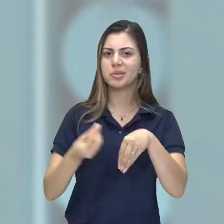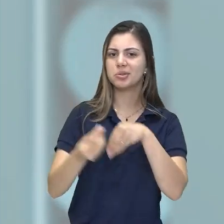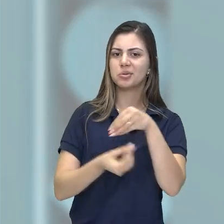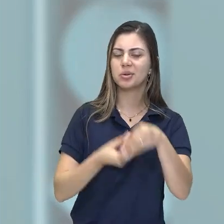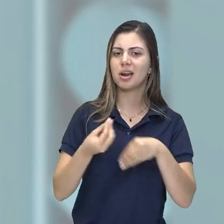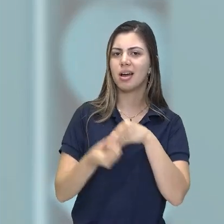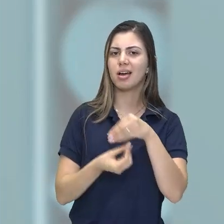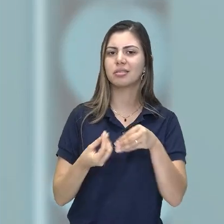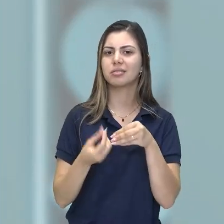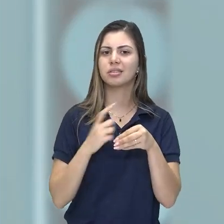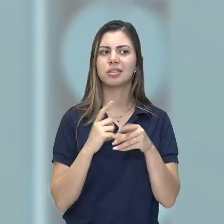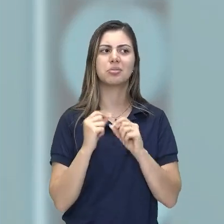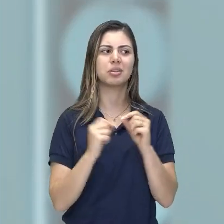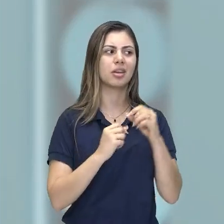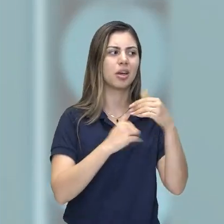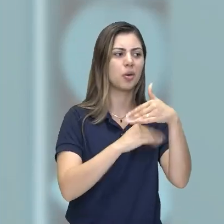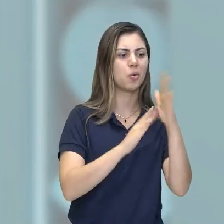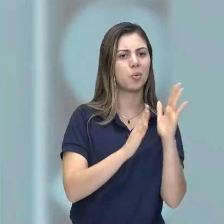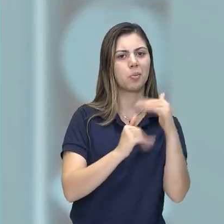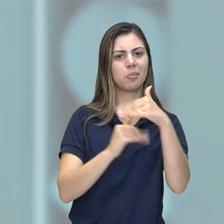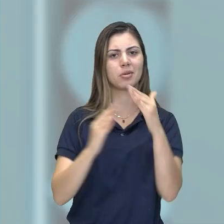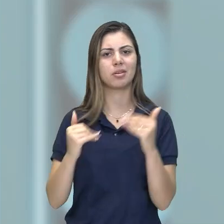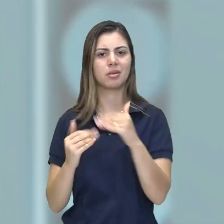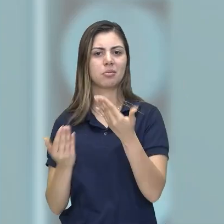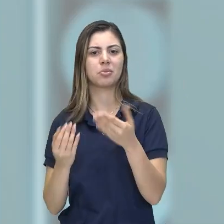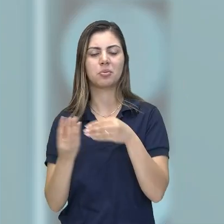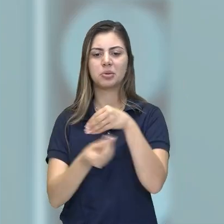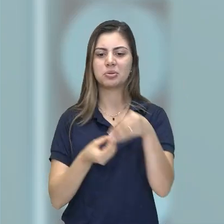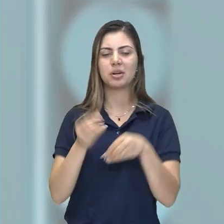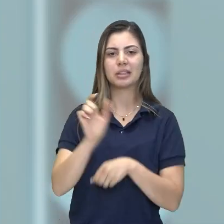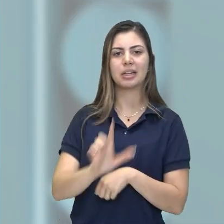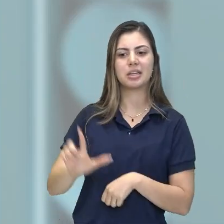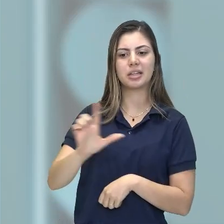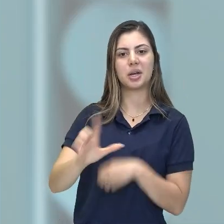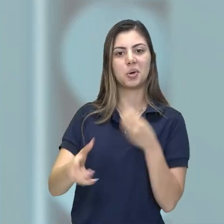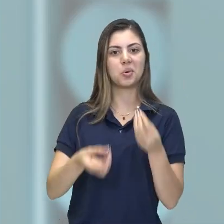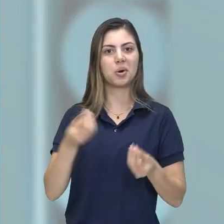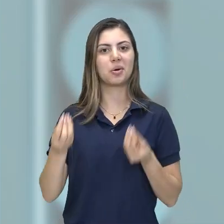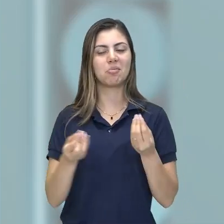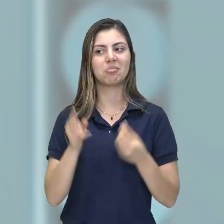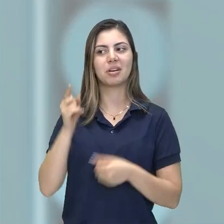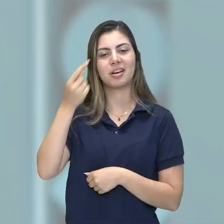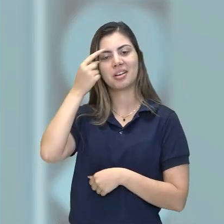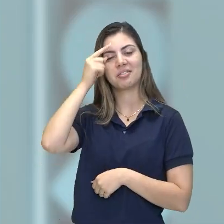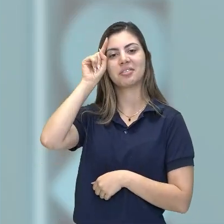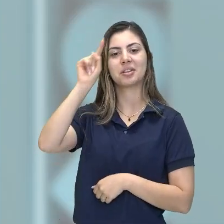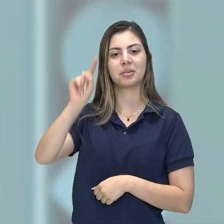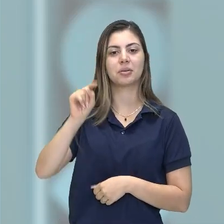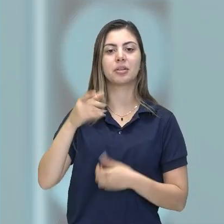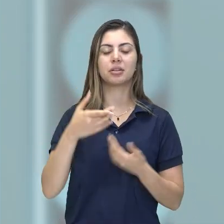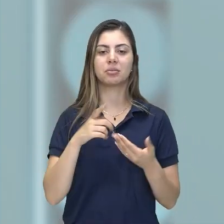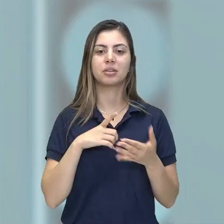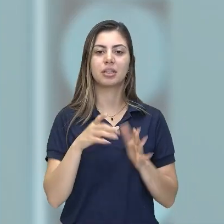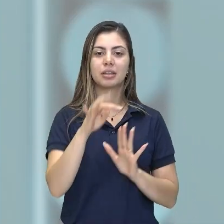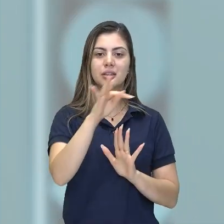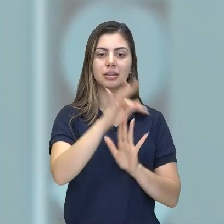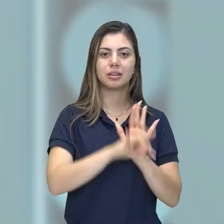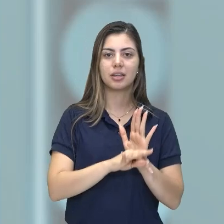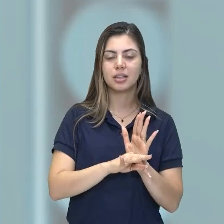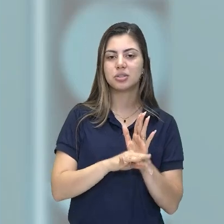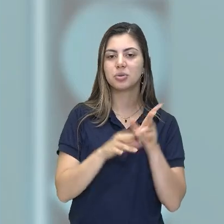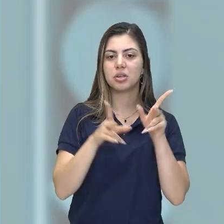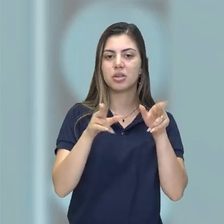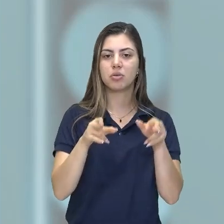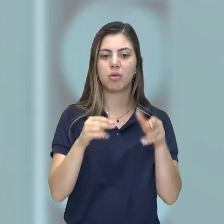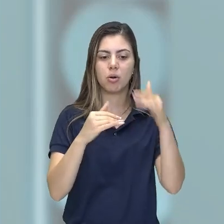quadrados, triângulos juntos na literatura? Como é que eu vou fazer isso com palavras? É possível. Ele faz muitos seus textos em blocos para parecer